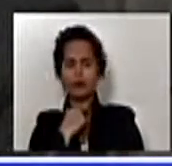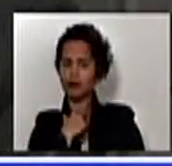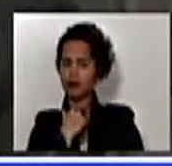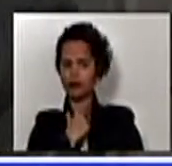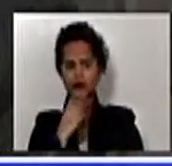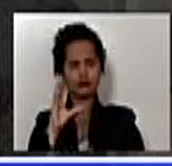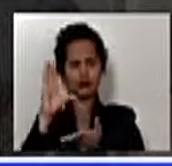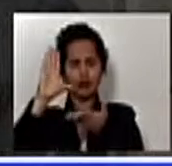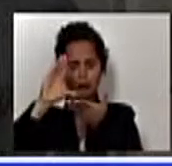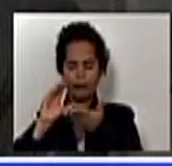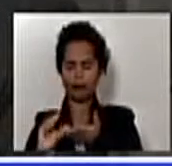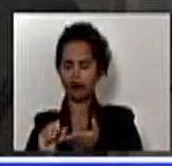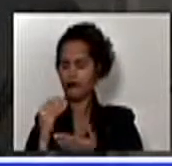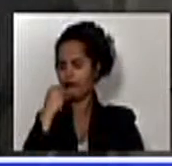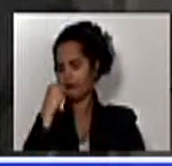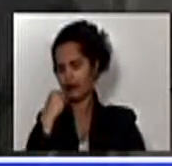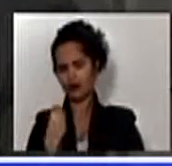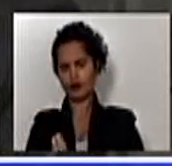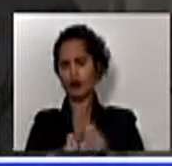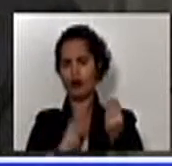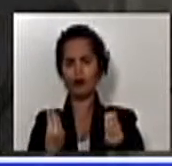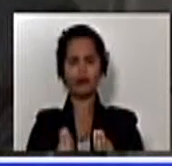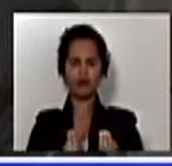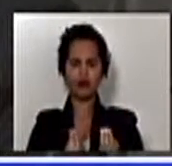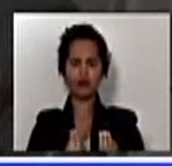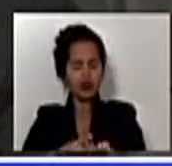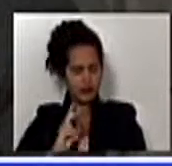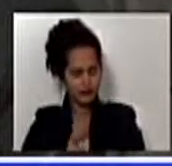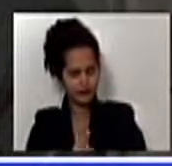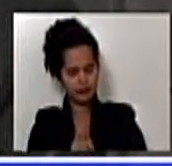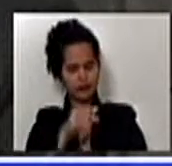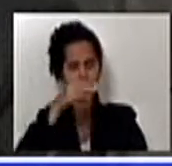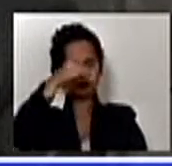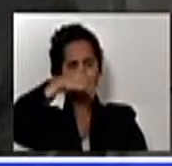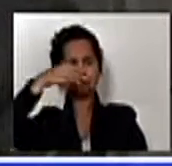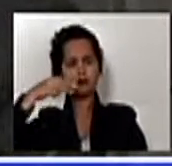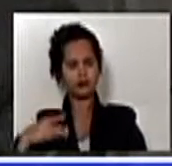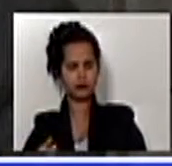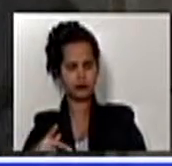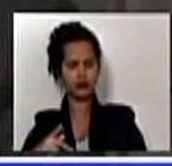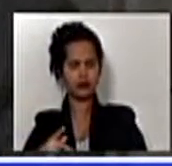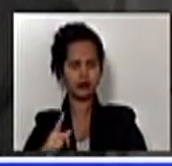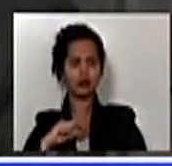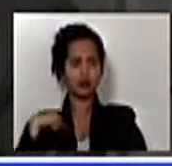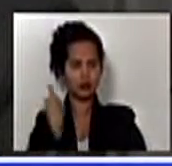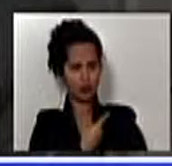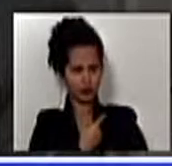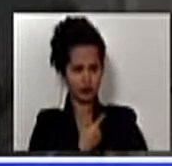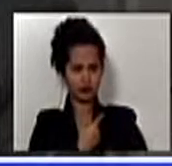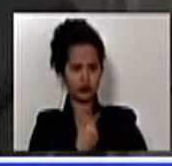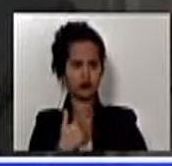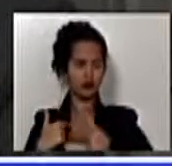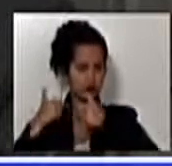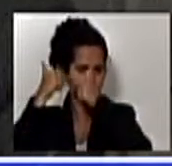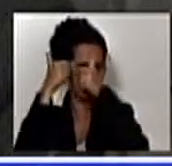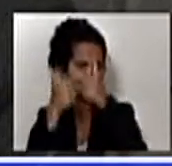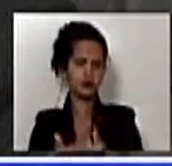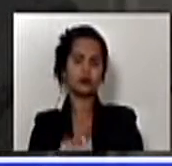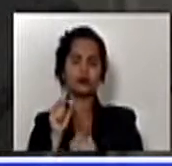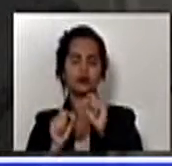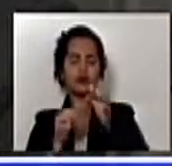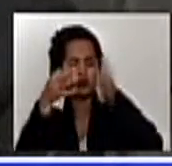Mesmo enfraquecido, o Ministério Público vai continuar, porque a nossa vocação é o ideal de